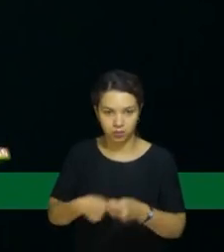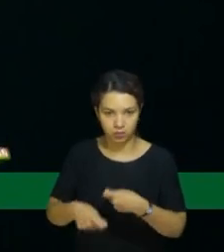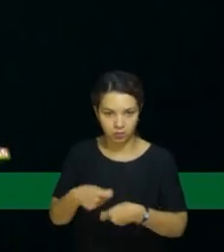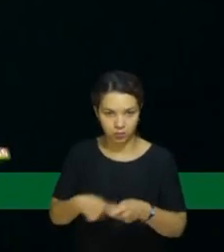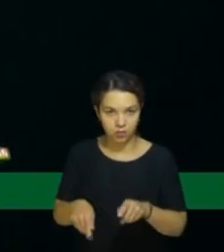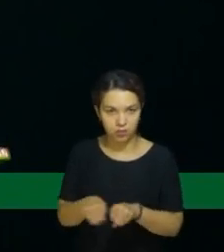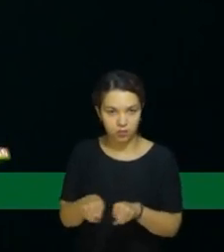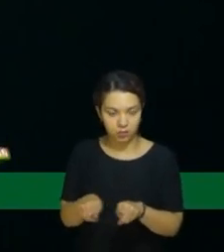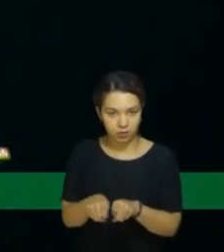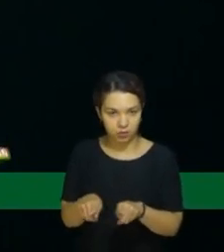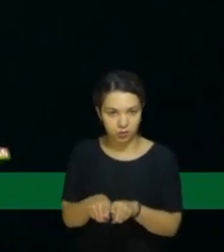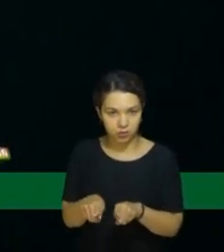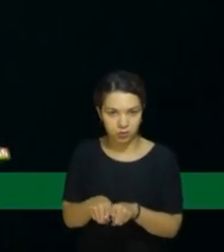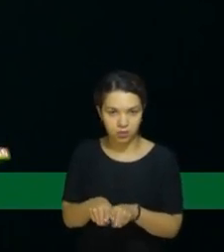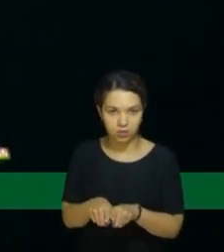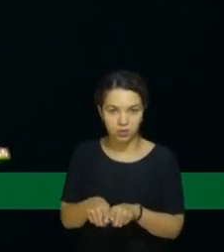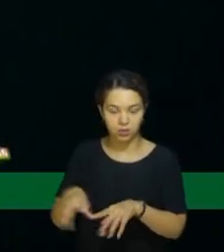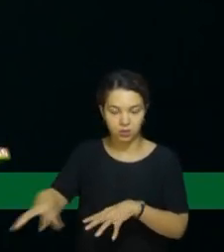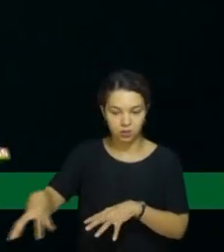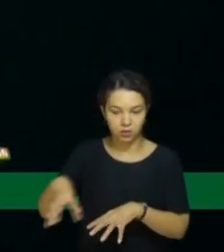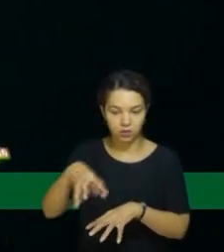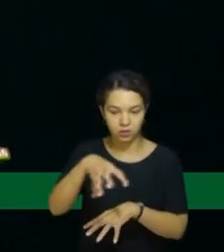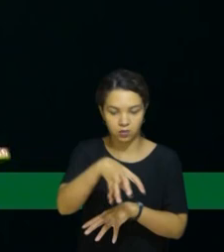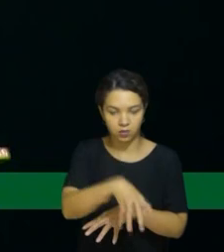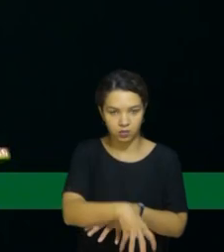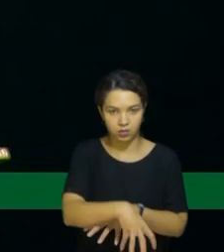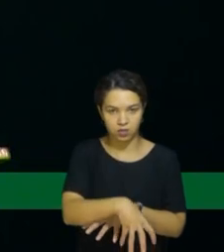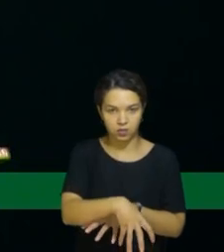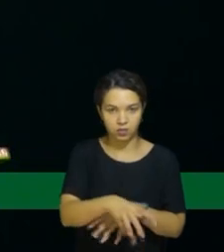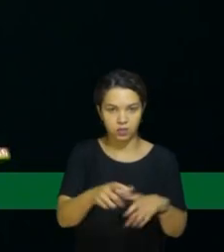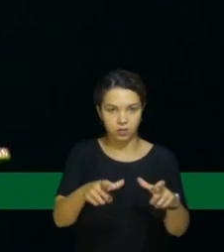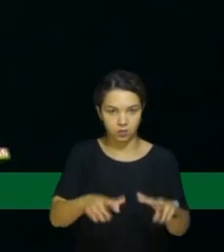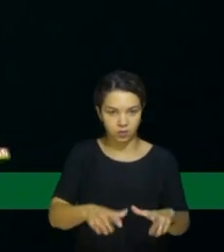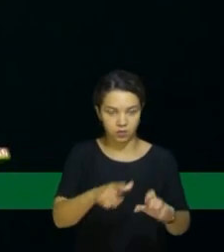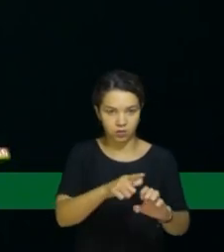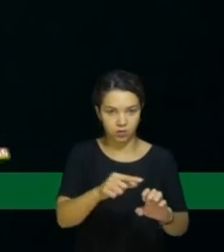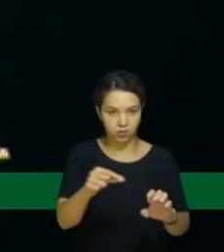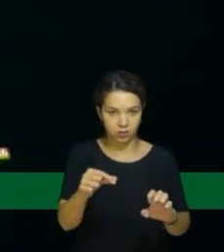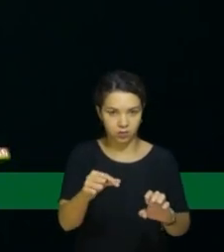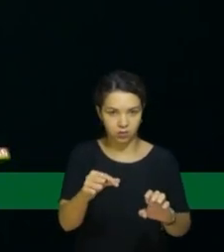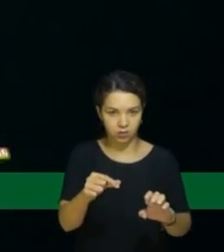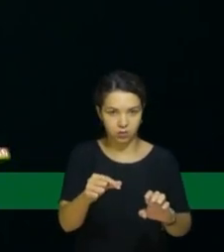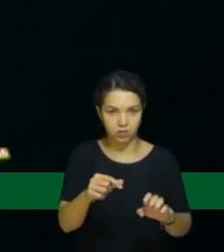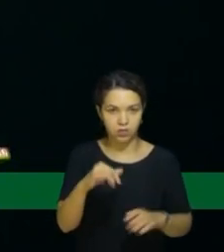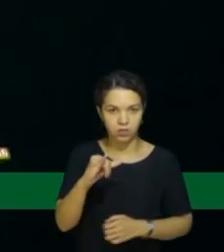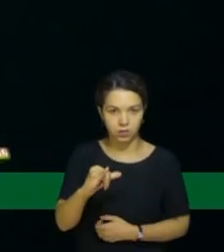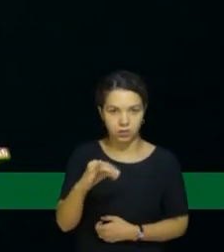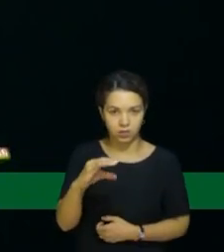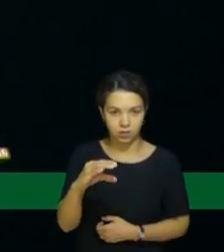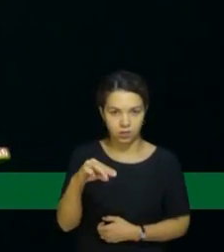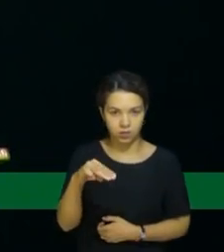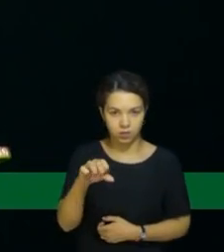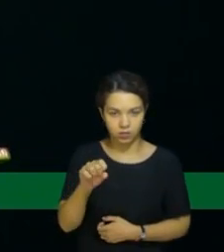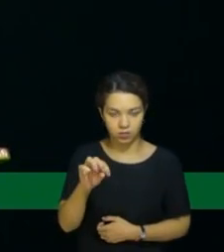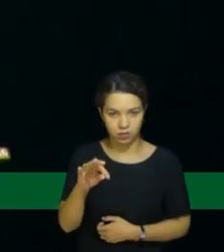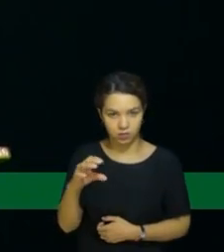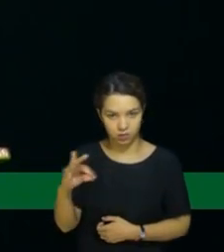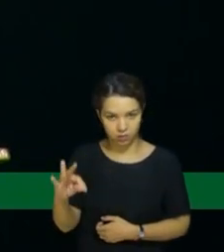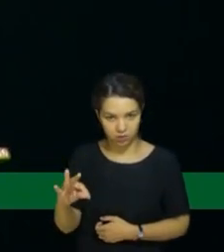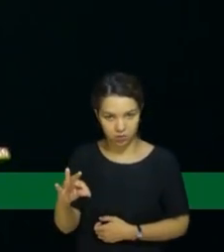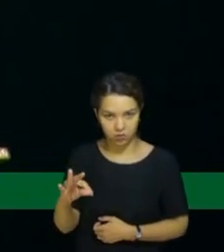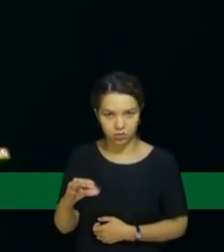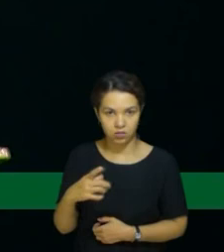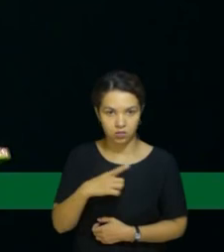relocalização de empreendimentos para ambientes Nos quais sob o manto do icmsst tem tenham sido acionadas políticas